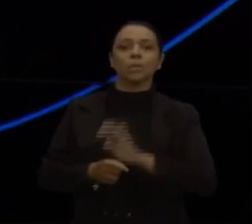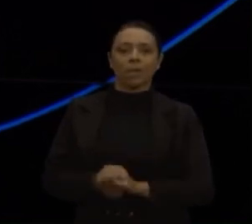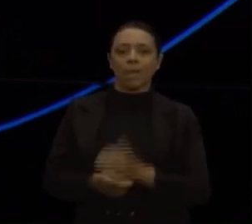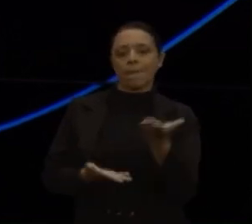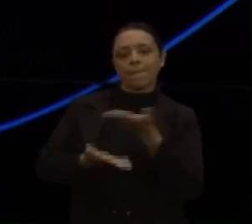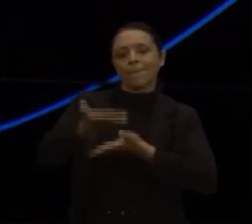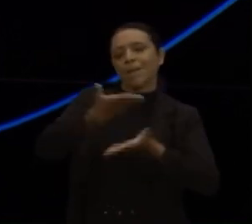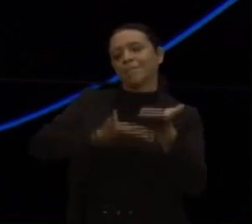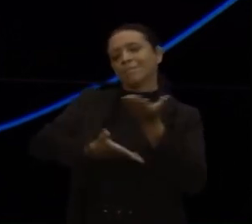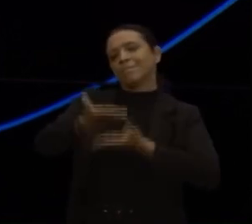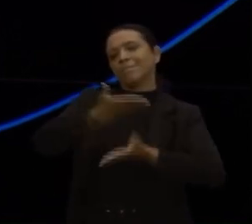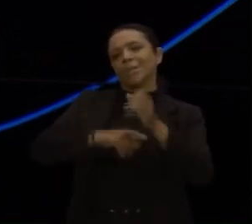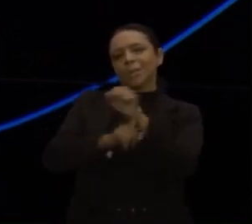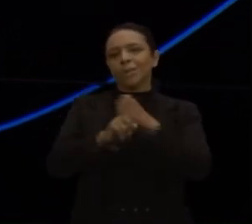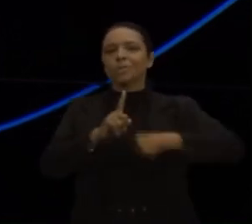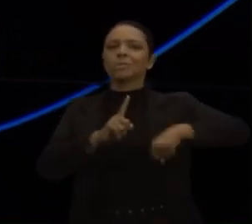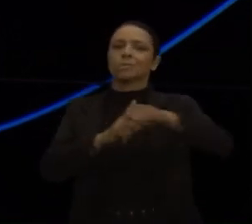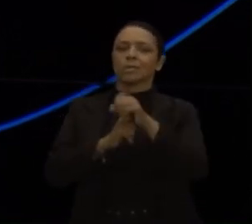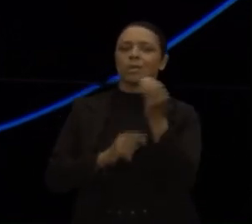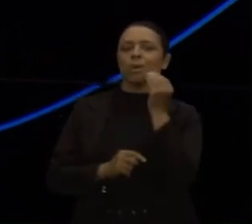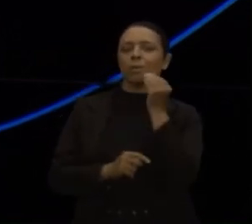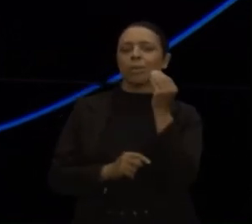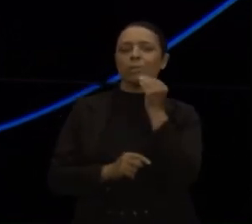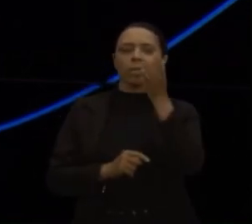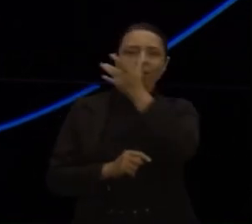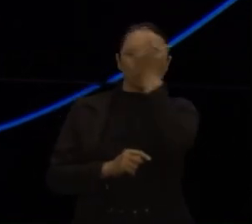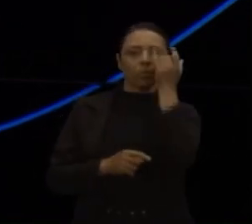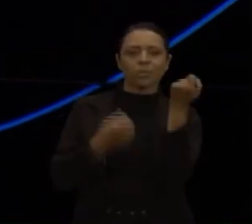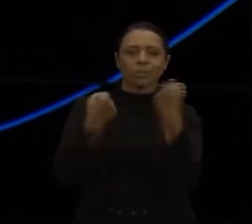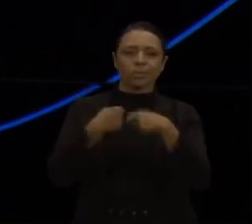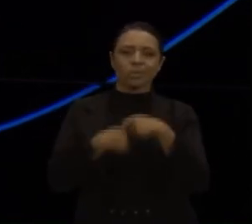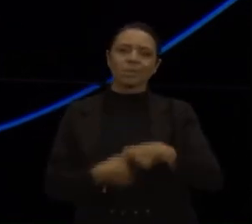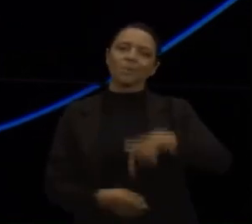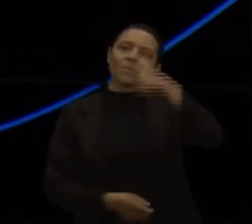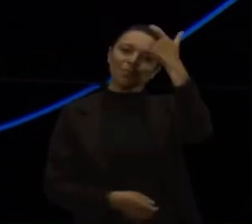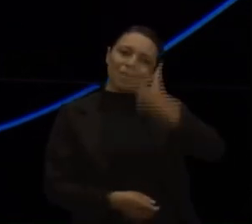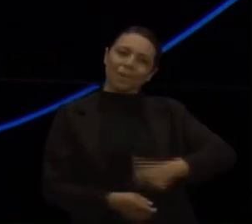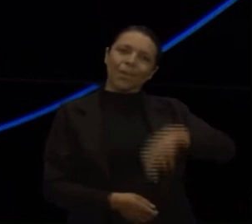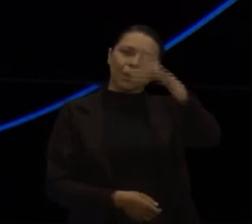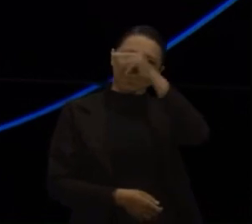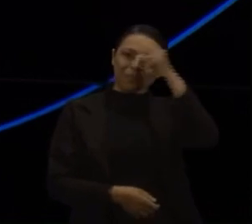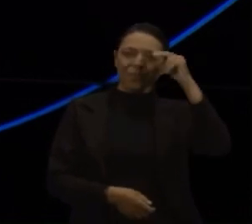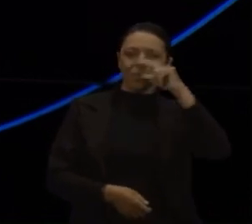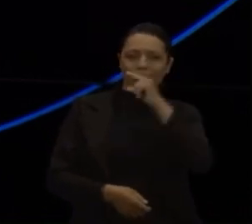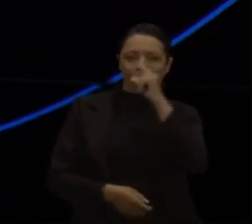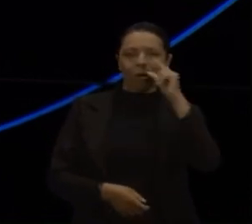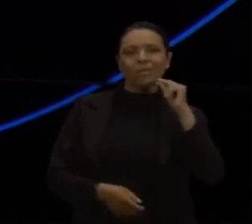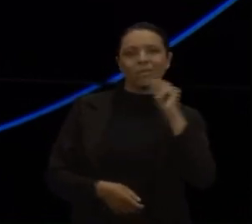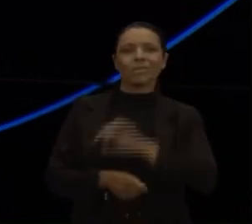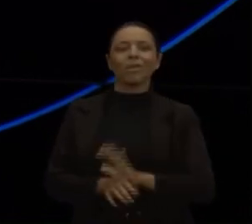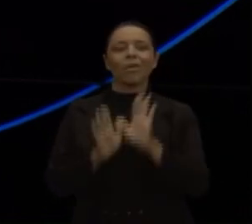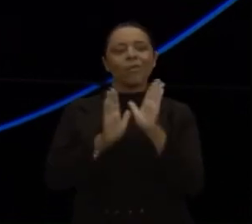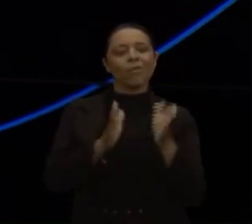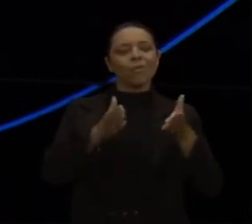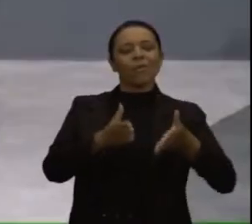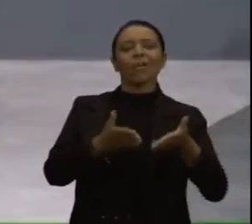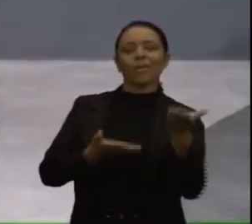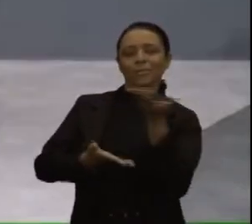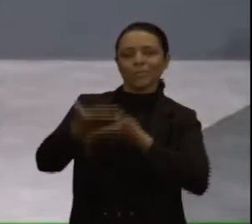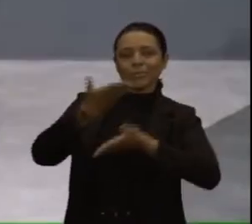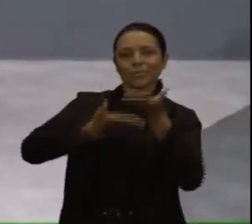dando oportunidade àqueles que realmente precisa Prefeito Inácio Falcão será pautado na sua gestão como